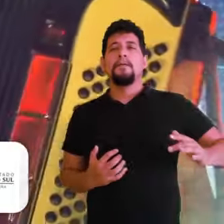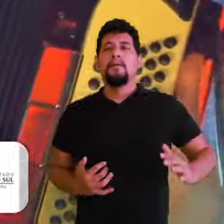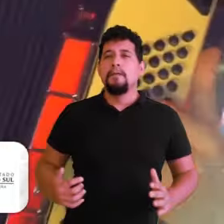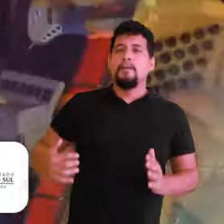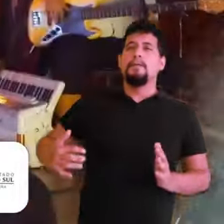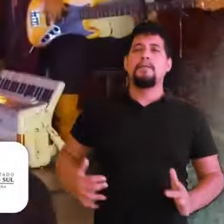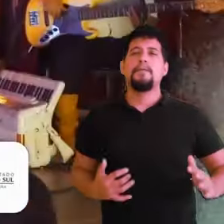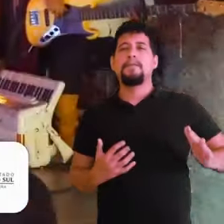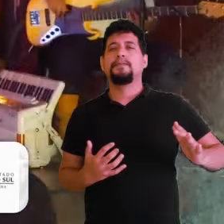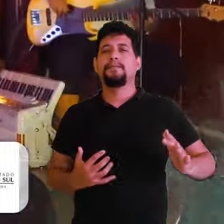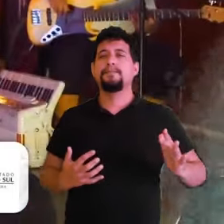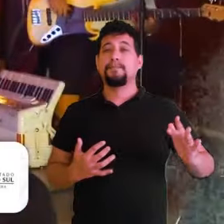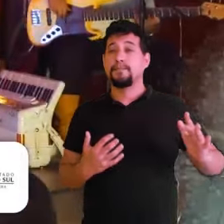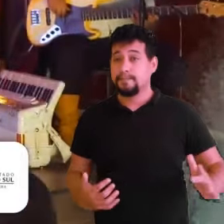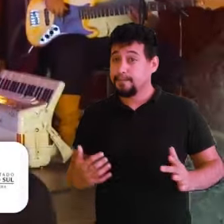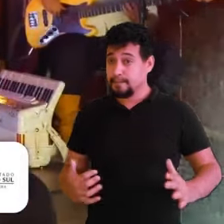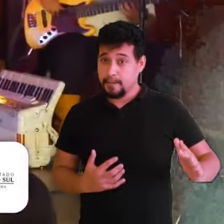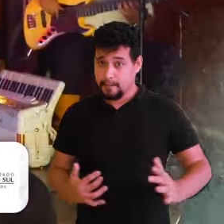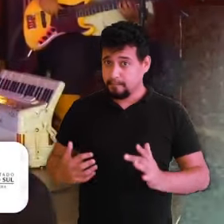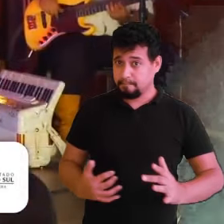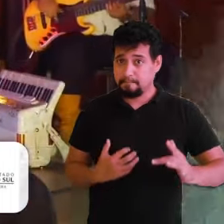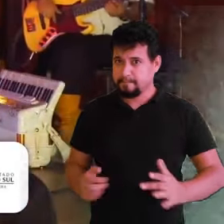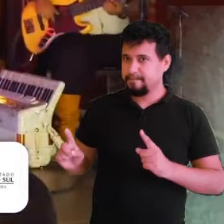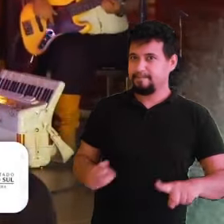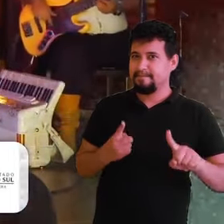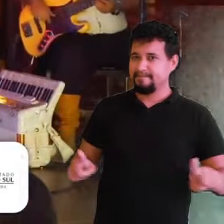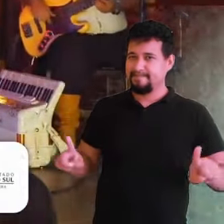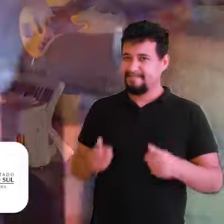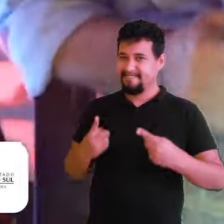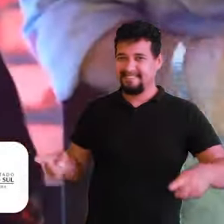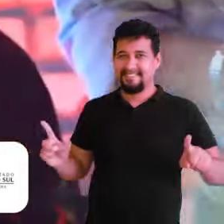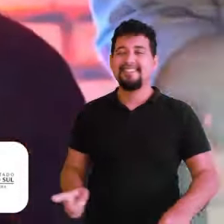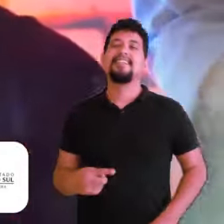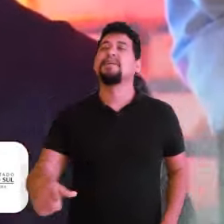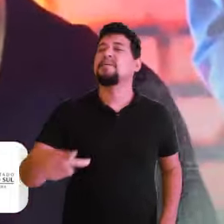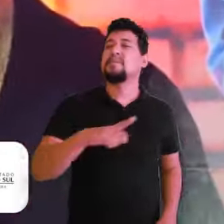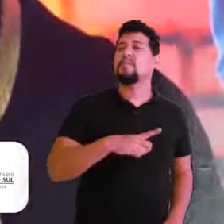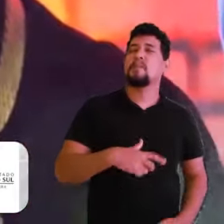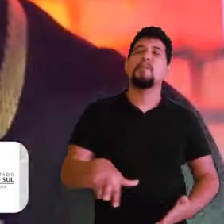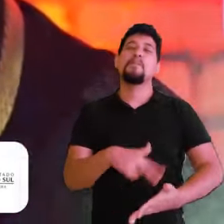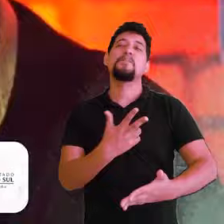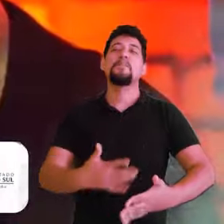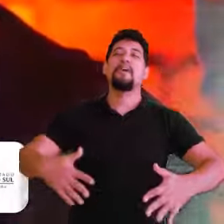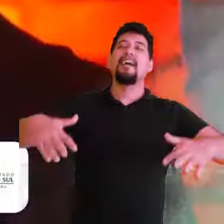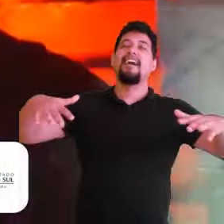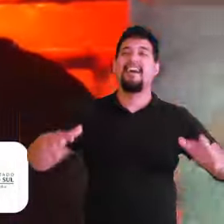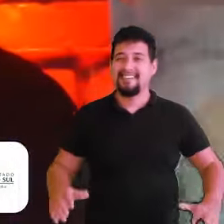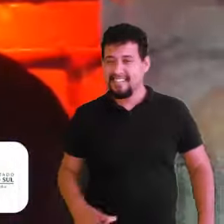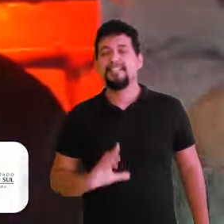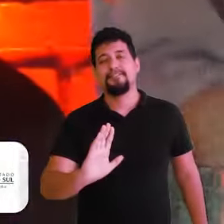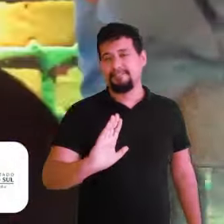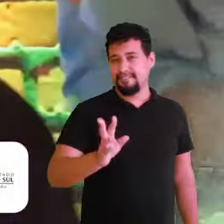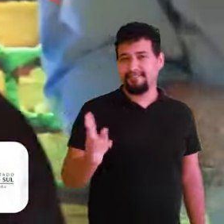Acorde ou não dá o gemido, a polvareira levanta. Eu já te falo em cardíaco,